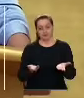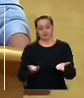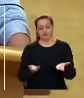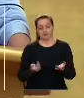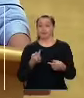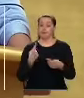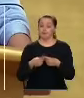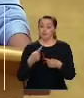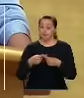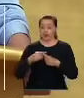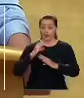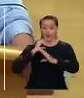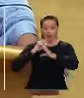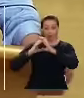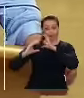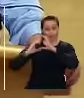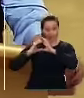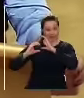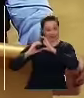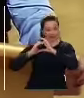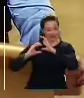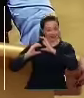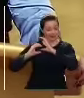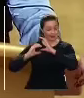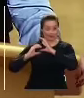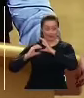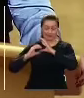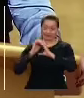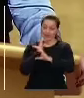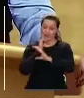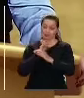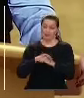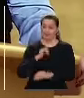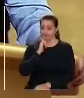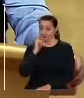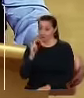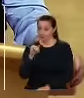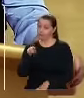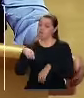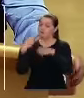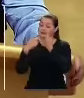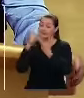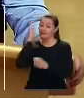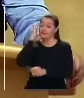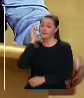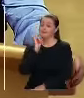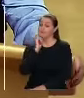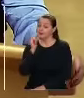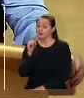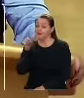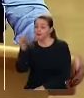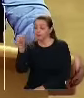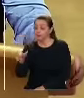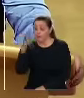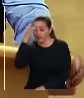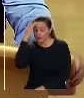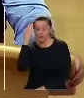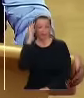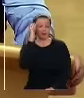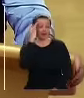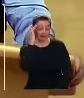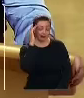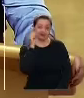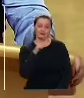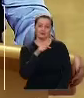porque a comunicação é uma coisa que é assim, você fala, você tem que saber falar, a pessoa também tem que te entender.